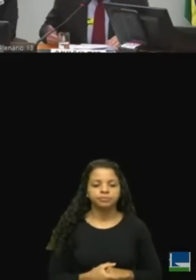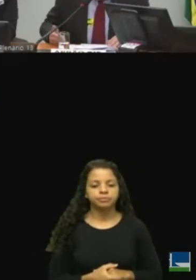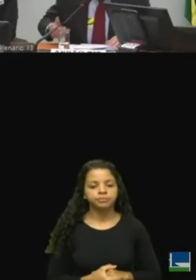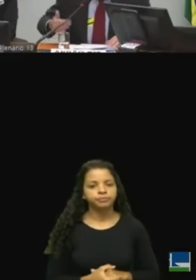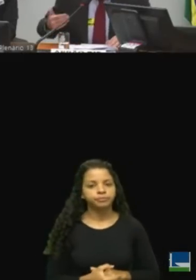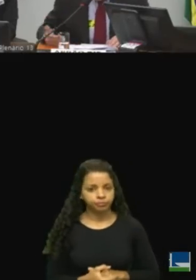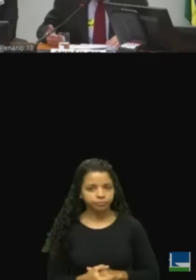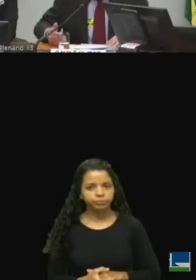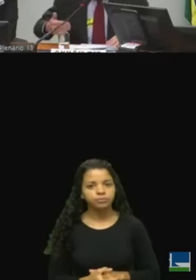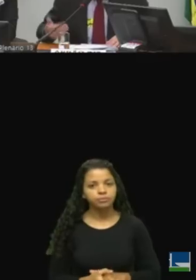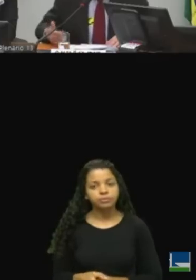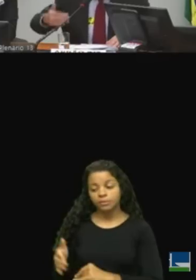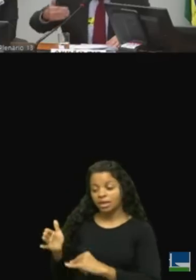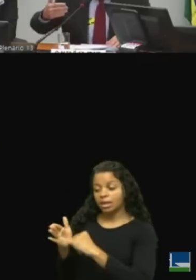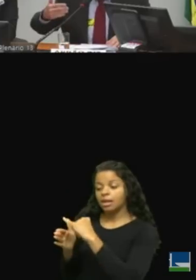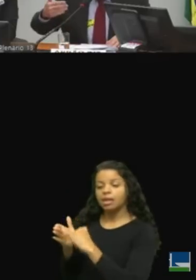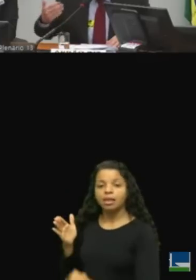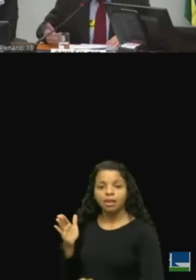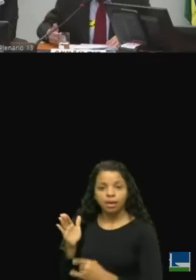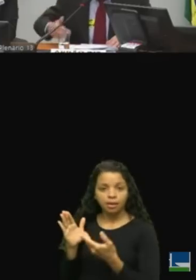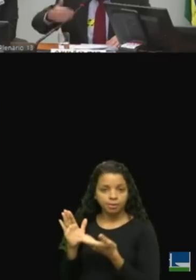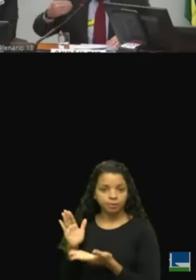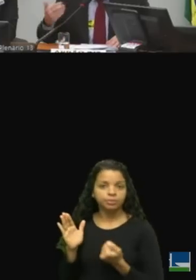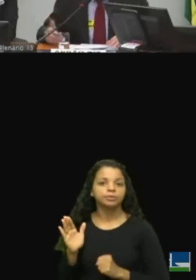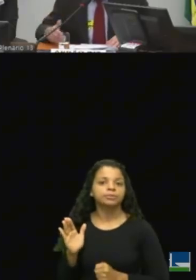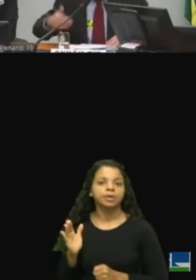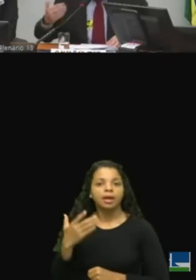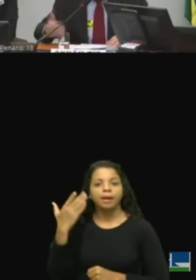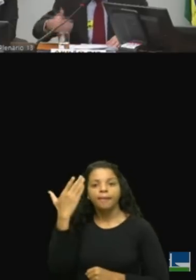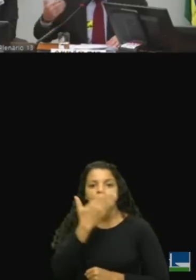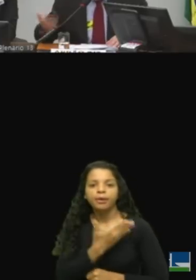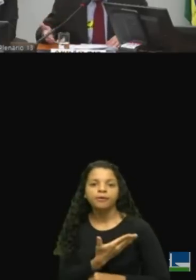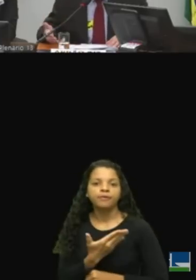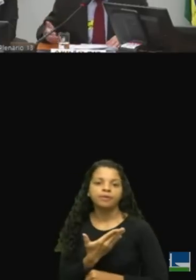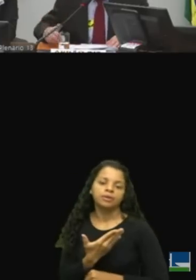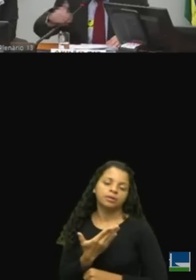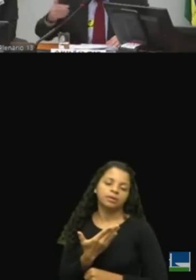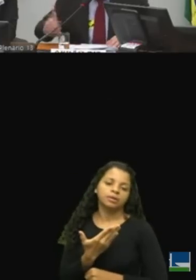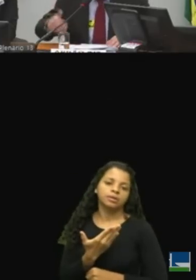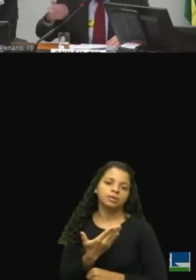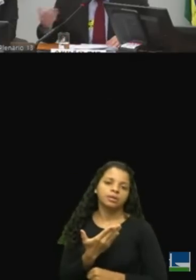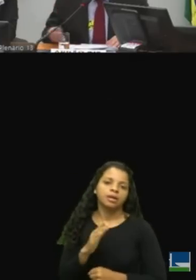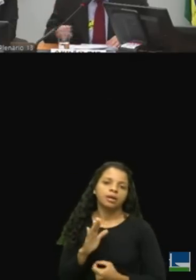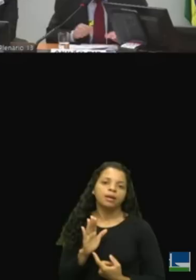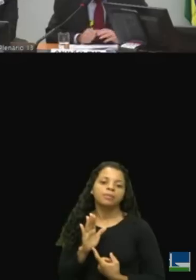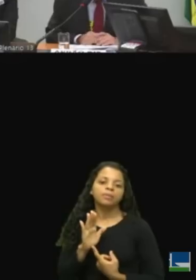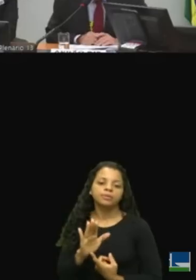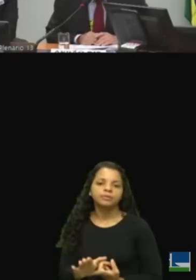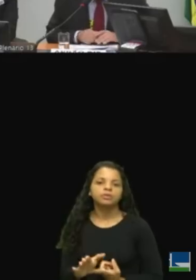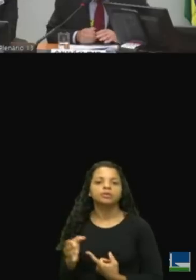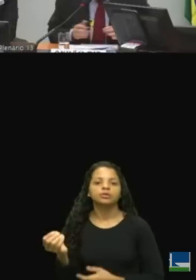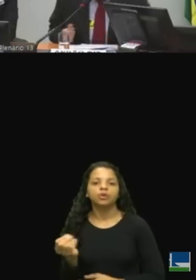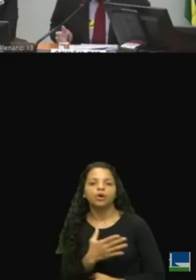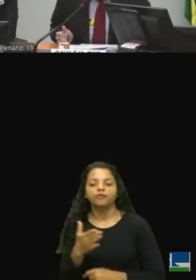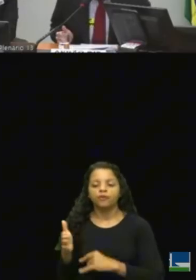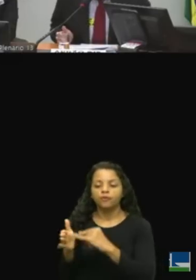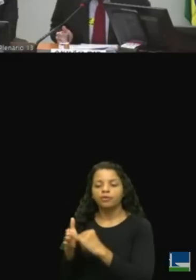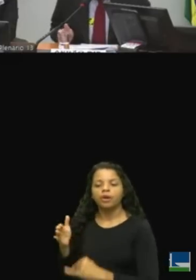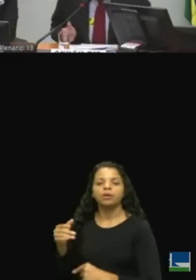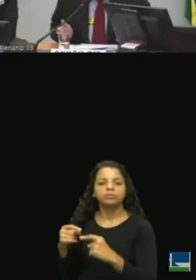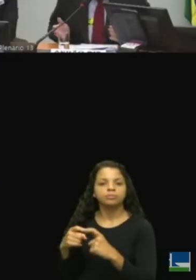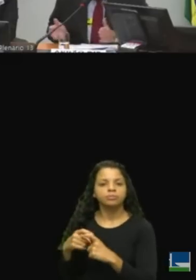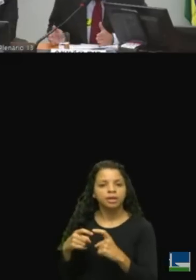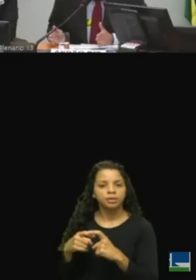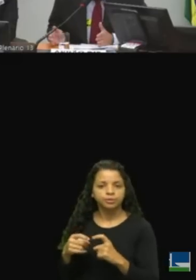Há, mais uma vez, a questão de que se comprove, toda vez que compra um carro, a apresentação de novos laudos. Pessoal,